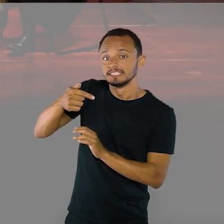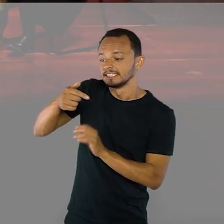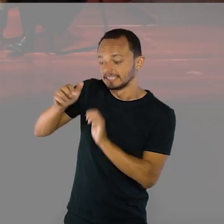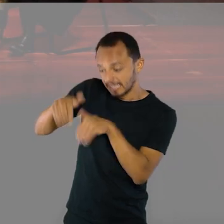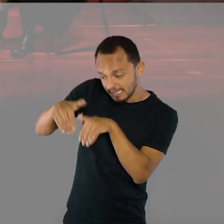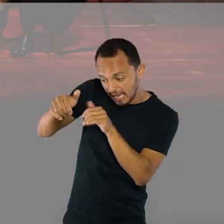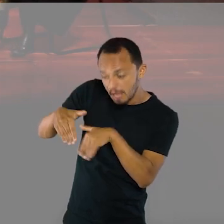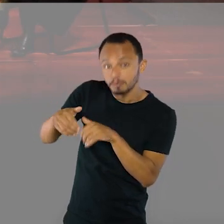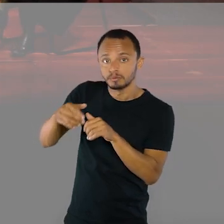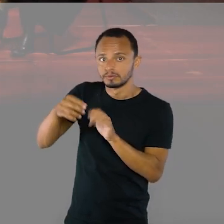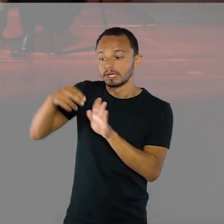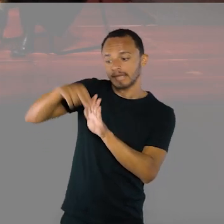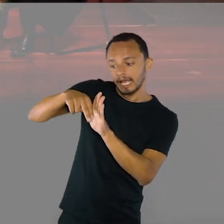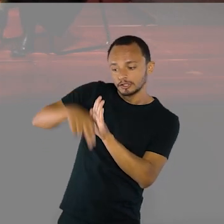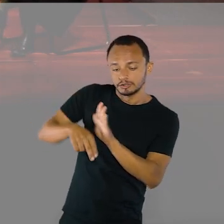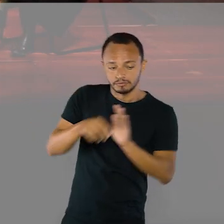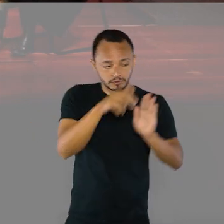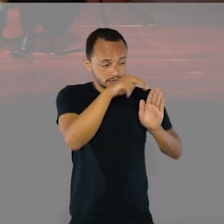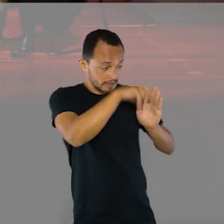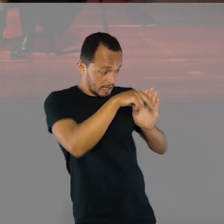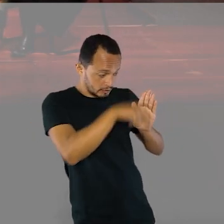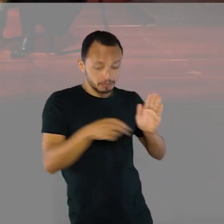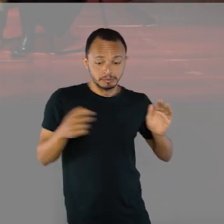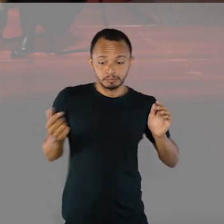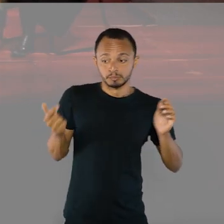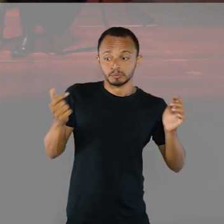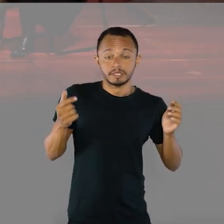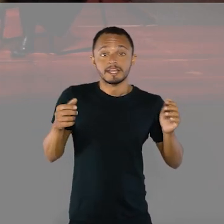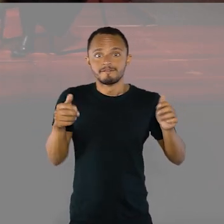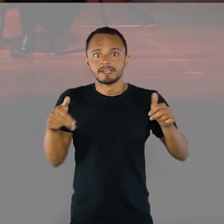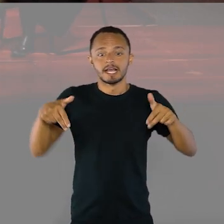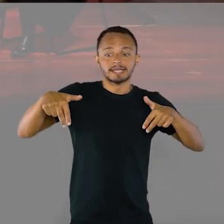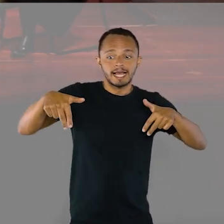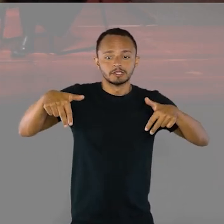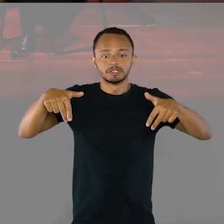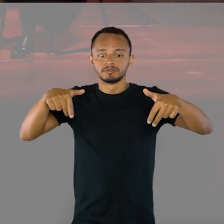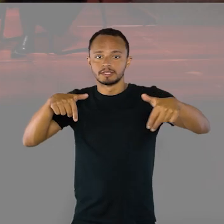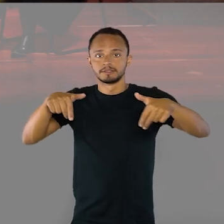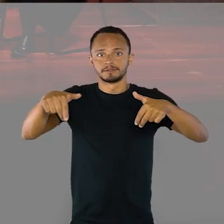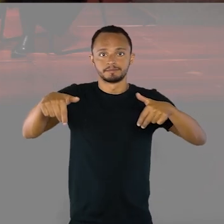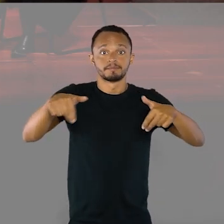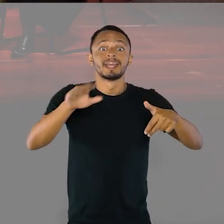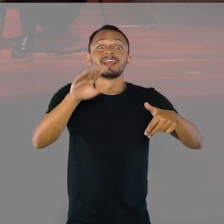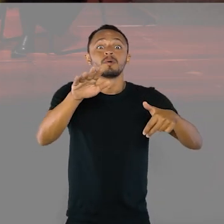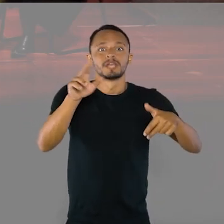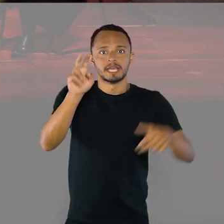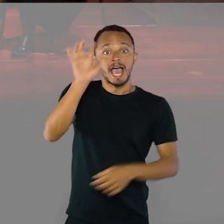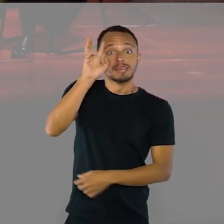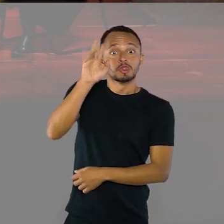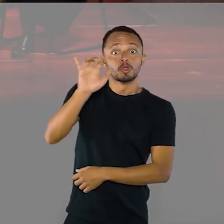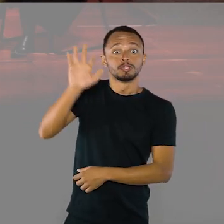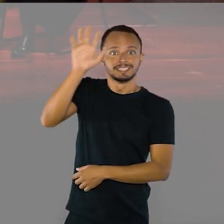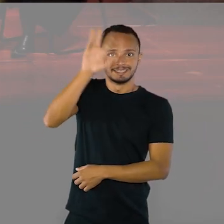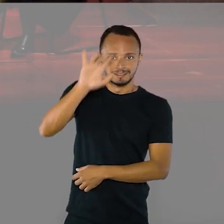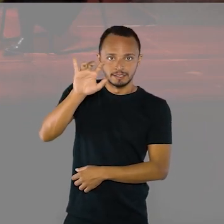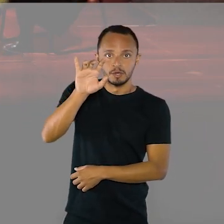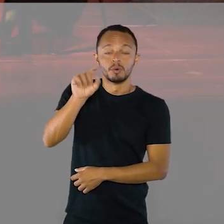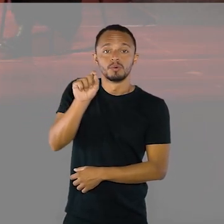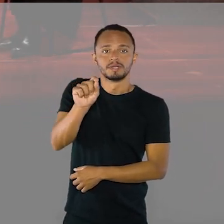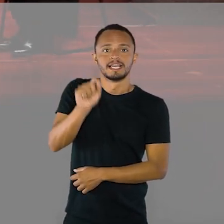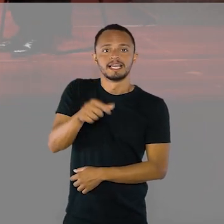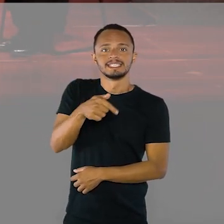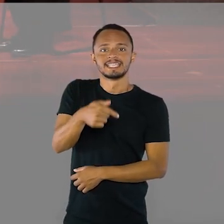começar, então, chamando a atenção para vocês que essa noção de 7 de setembro, às margens do Ipiranga, foi uma